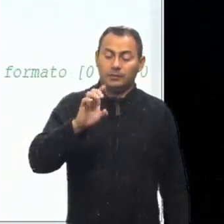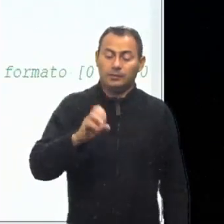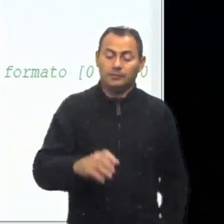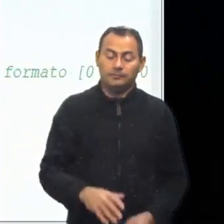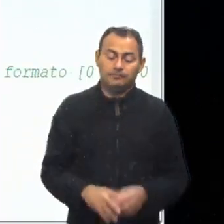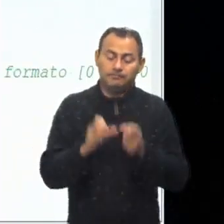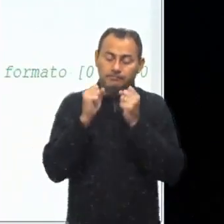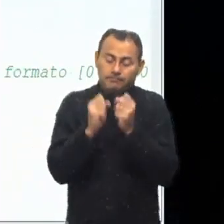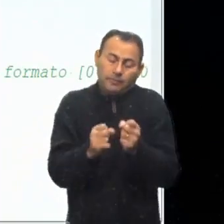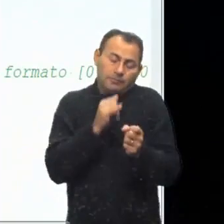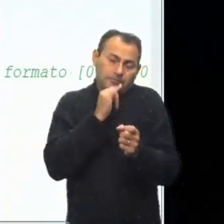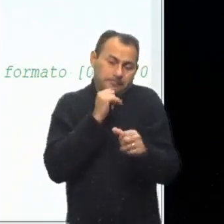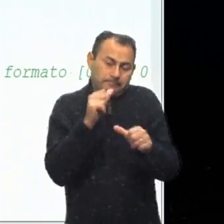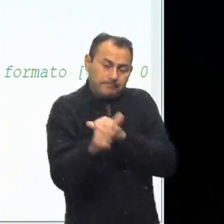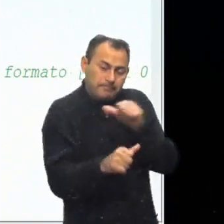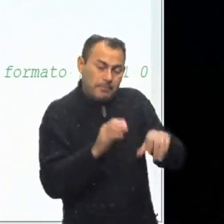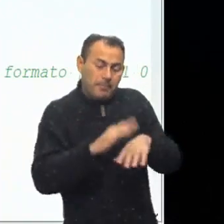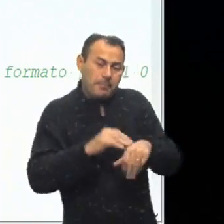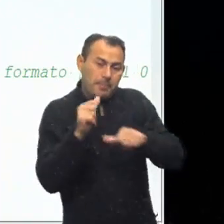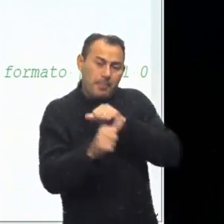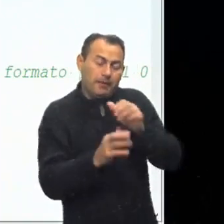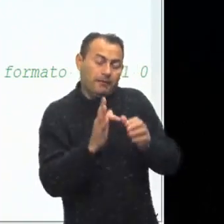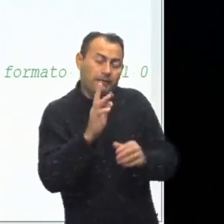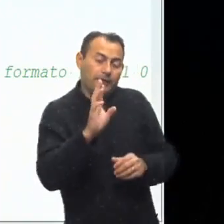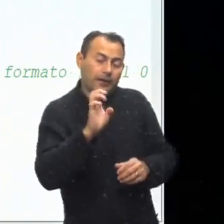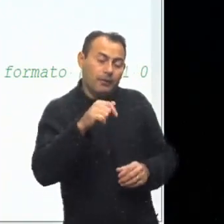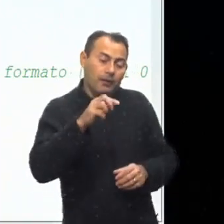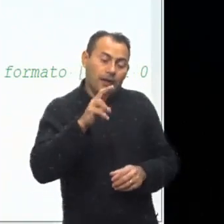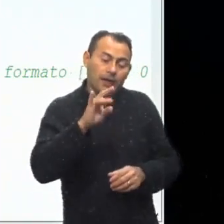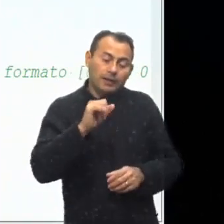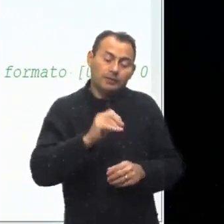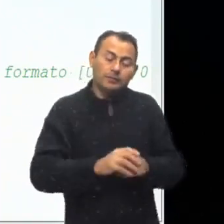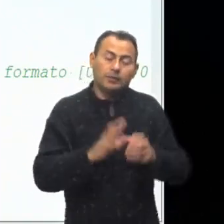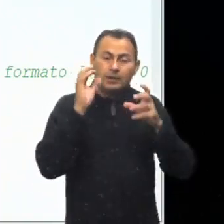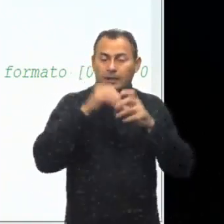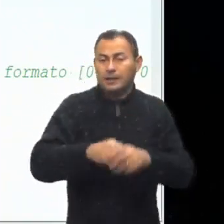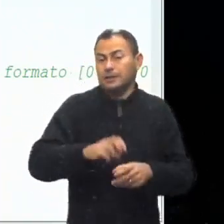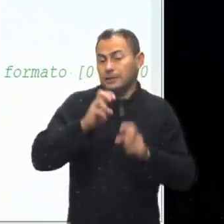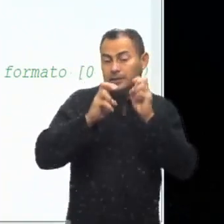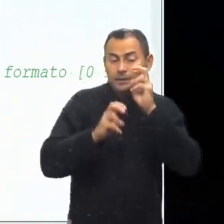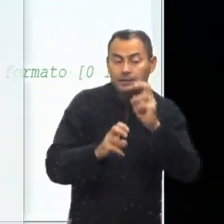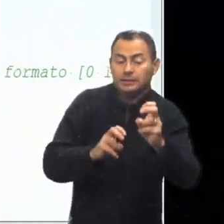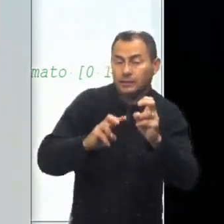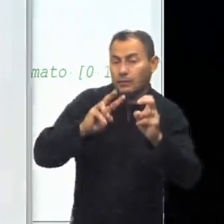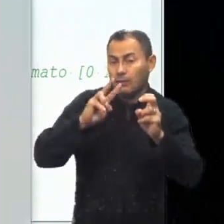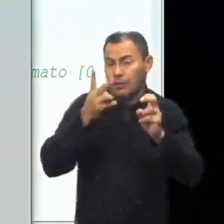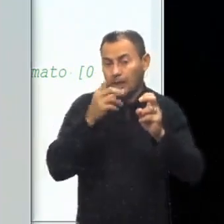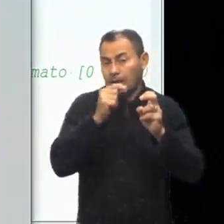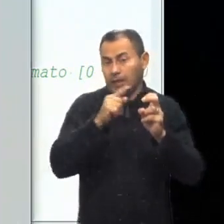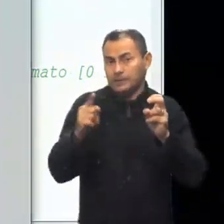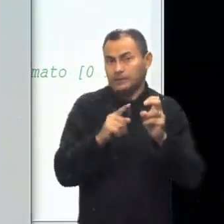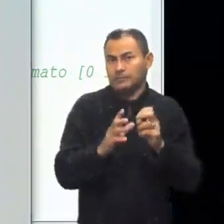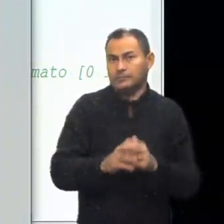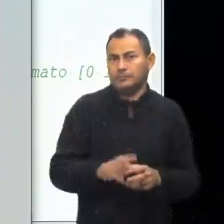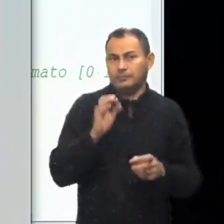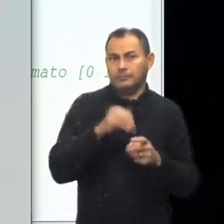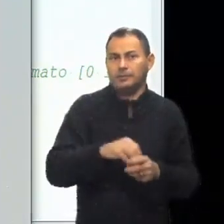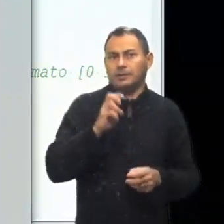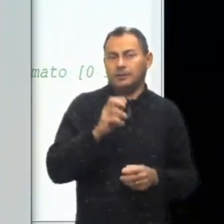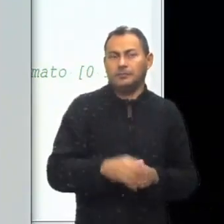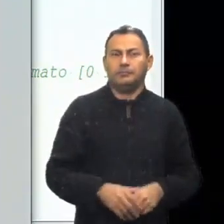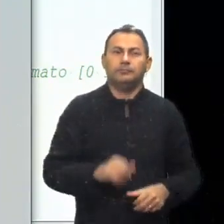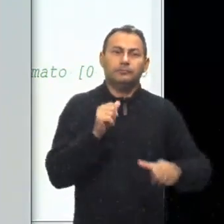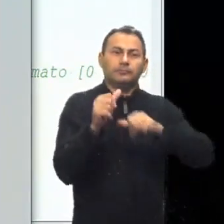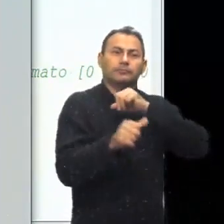A gente pode, por exemplo, mudar a frequência. Vamos colocar 5 Hz para a gente visualizar diferente. Está vendo